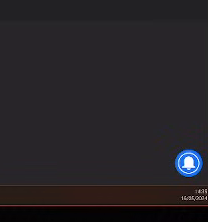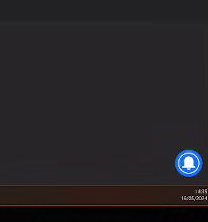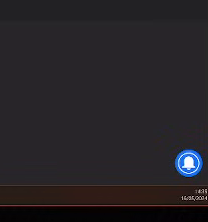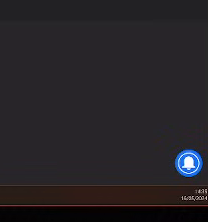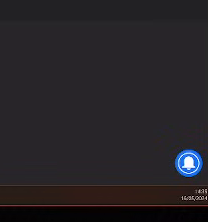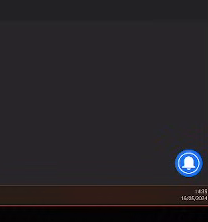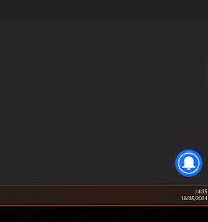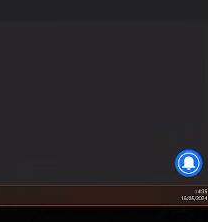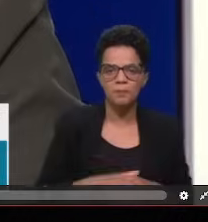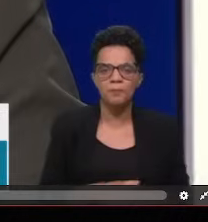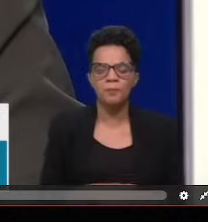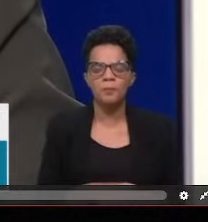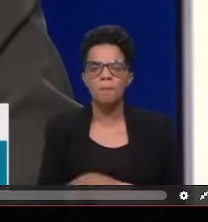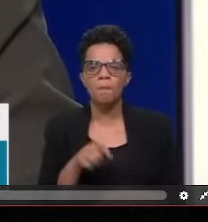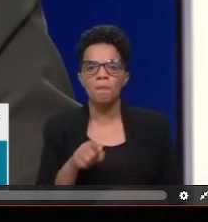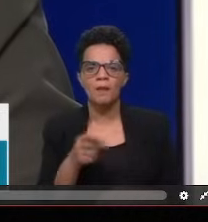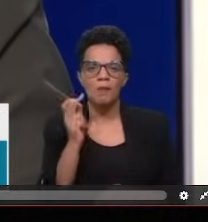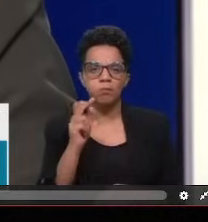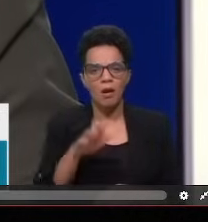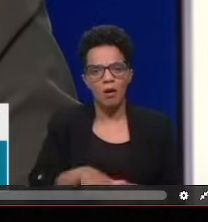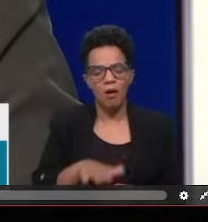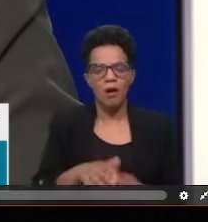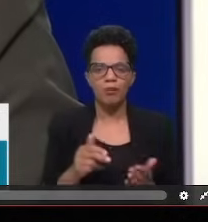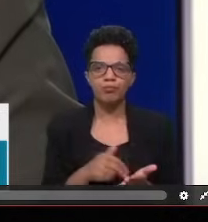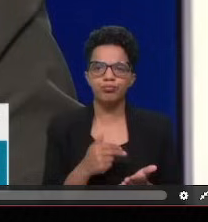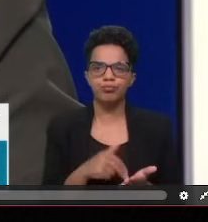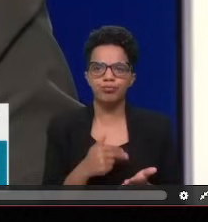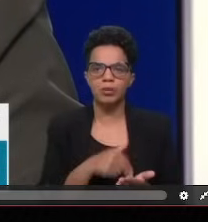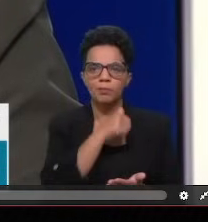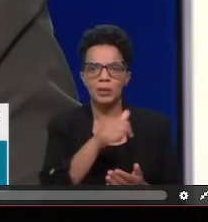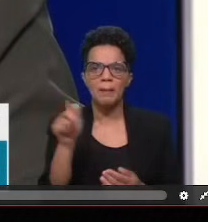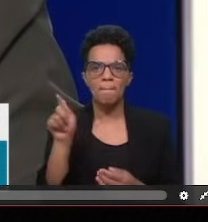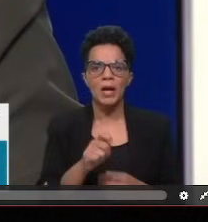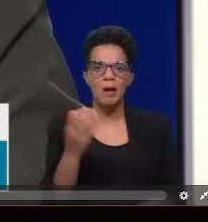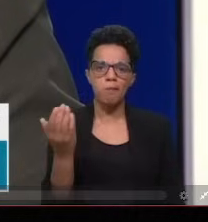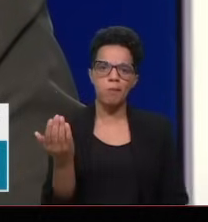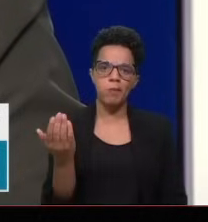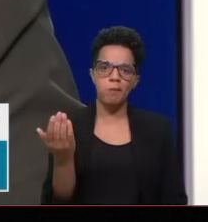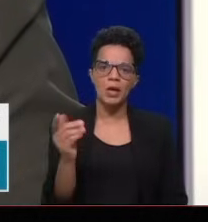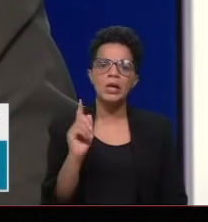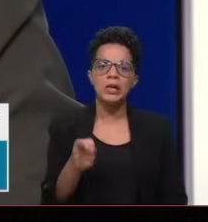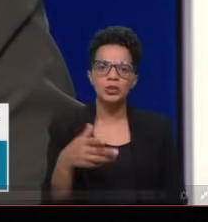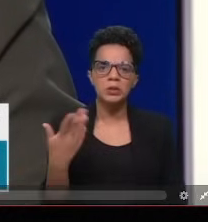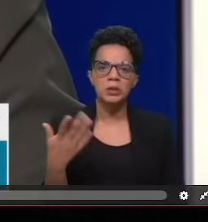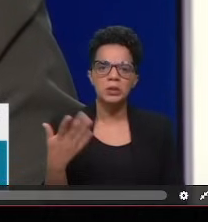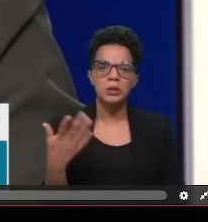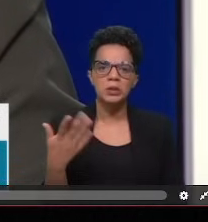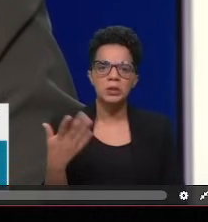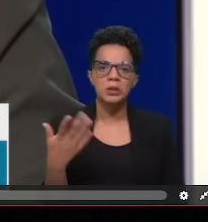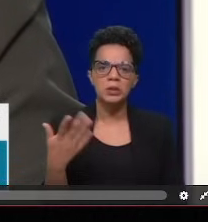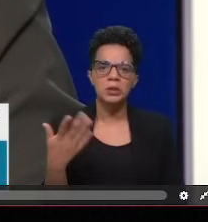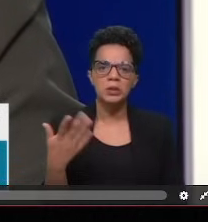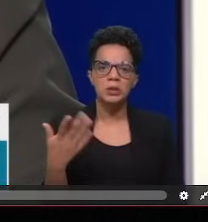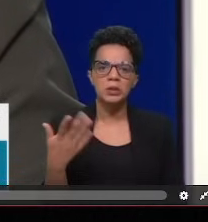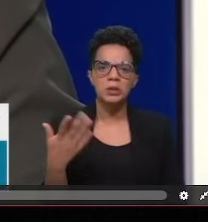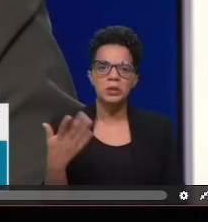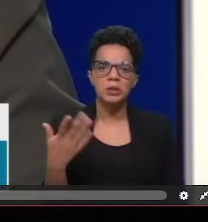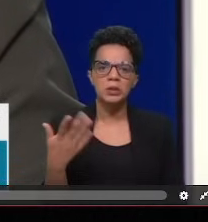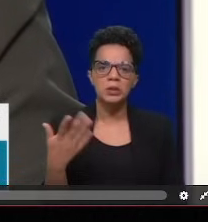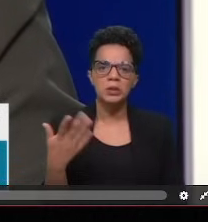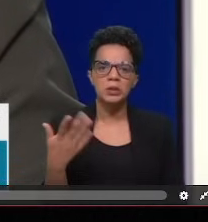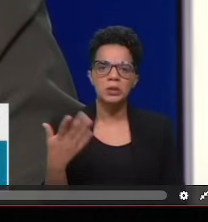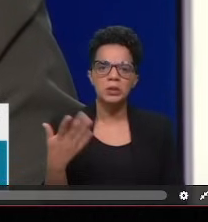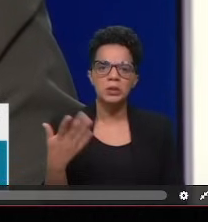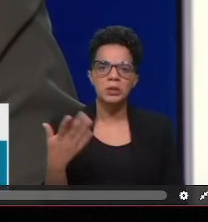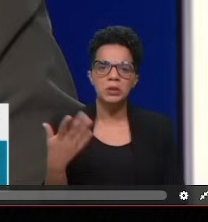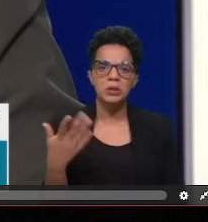eu não estou não estou a ver onde é que tá aquel Anes à espera de uma relação às vezes meses à espera de um uma reunião agora não h pois não sei isso é uma incógnita